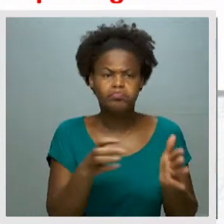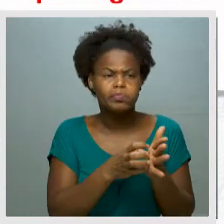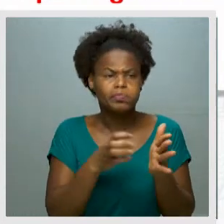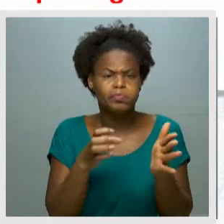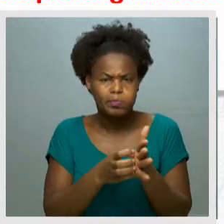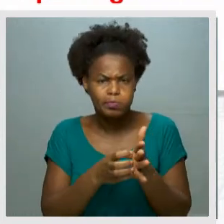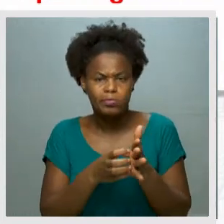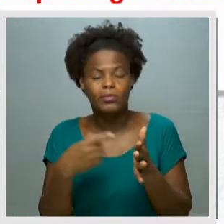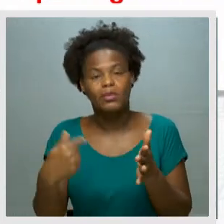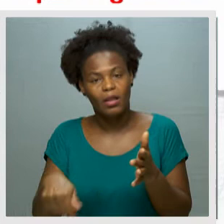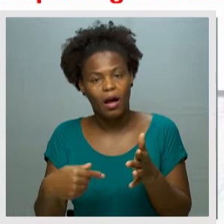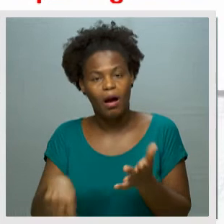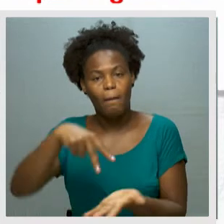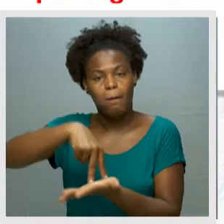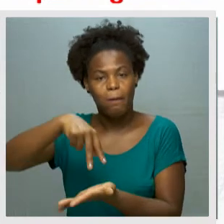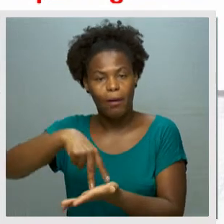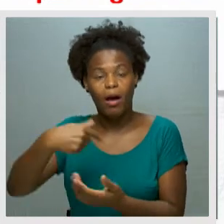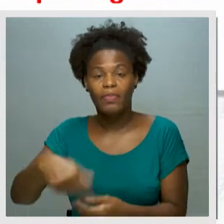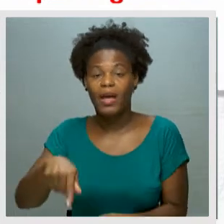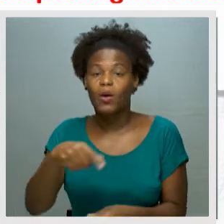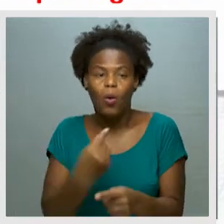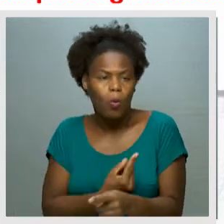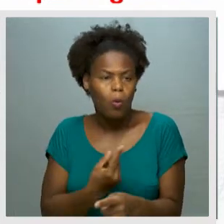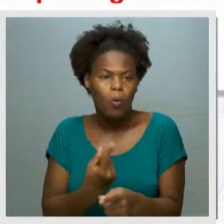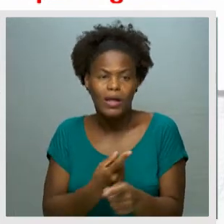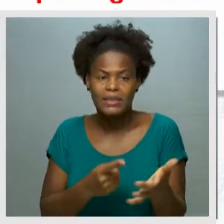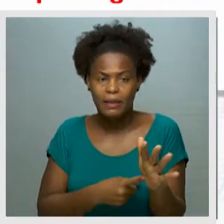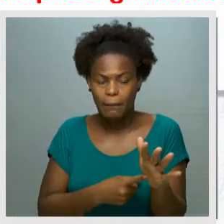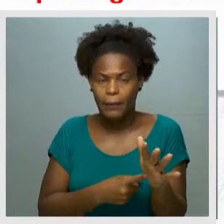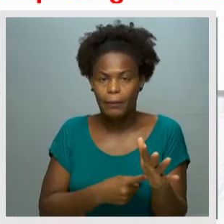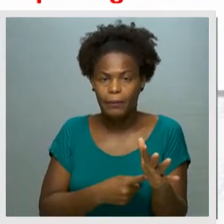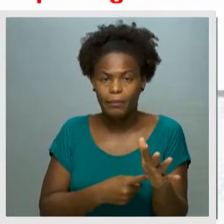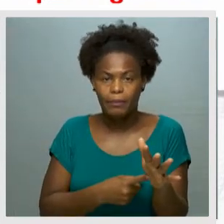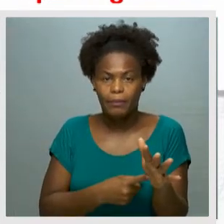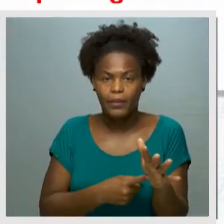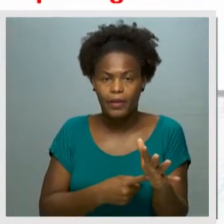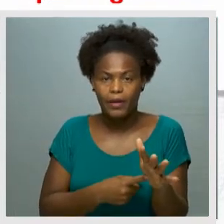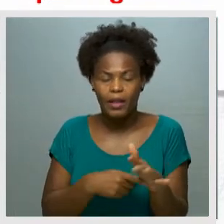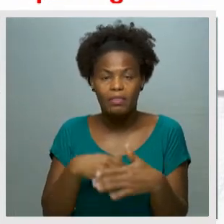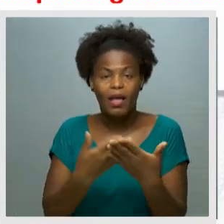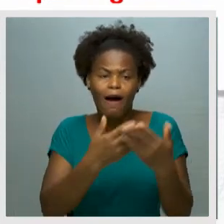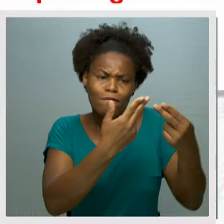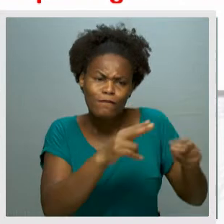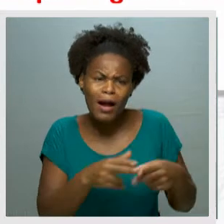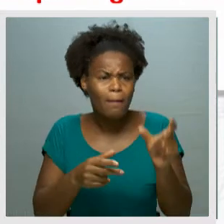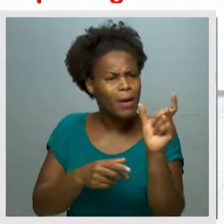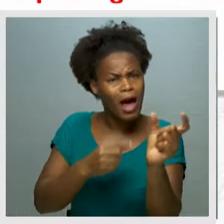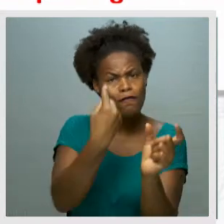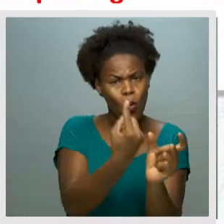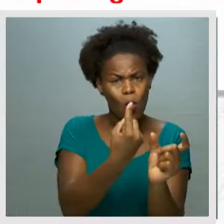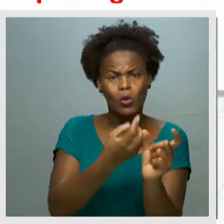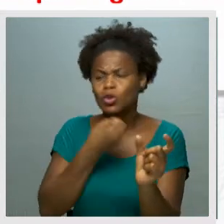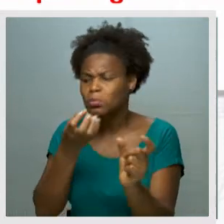simbolismos e a presença de elementos que detomam múltiplos